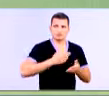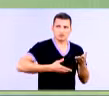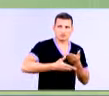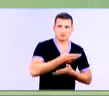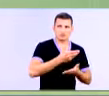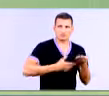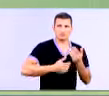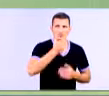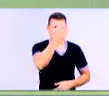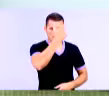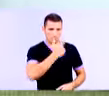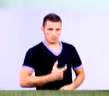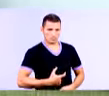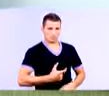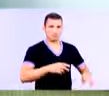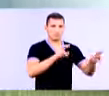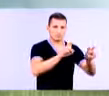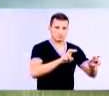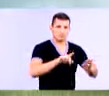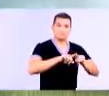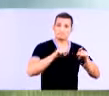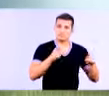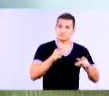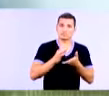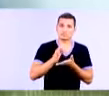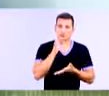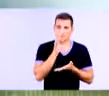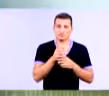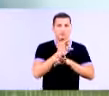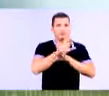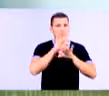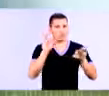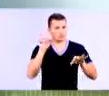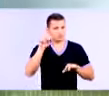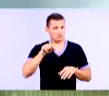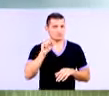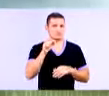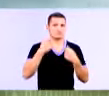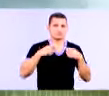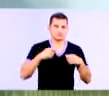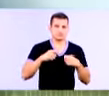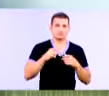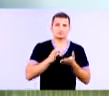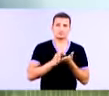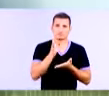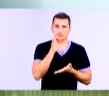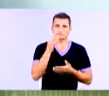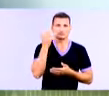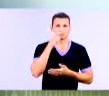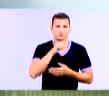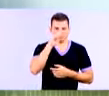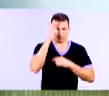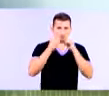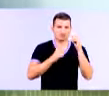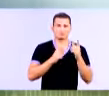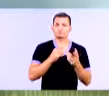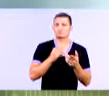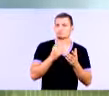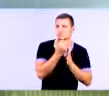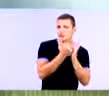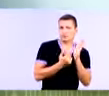computador. Mas Java, ótimo, é o que a gente precisa. Com Java a gente consegue criar programa para qualquer